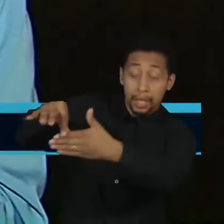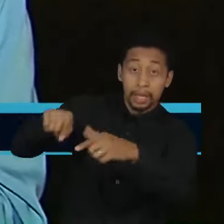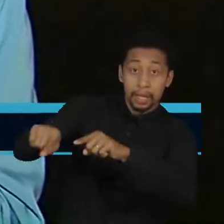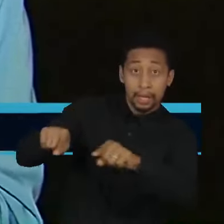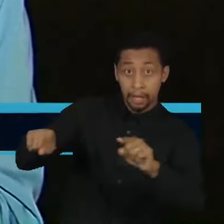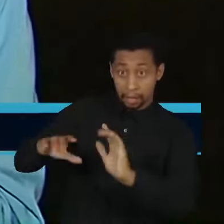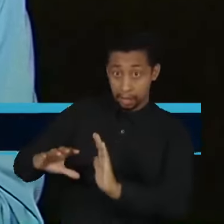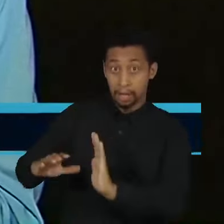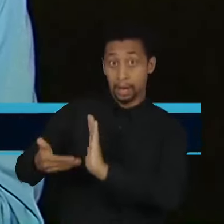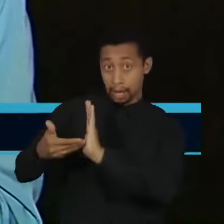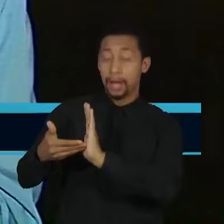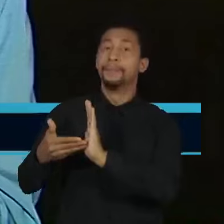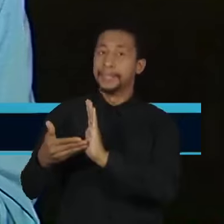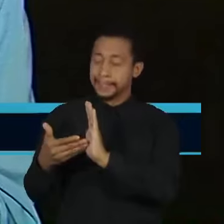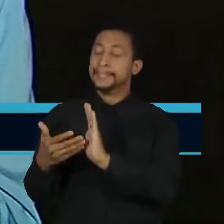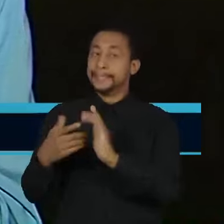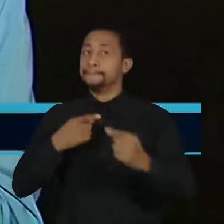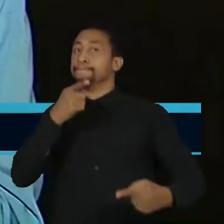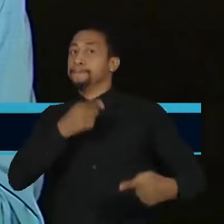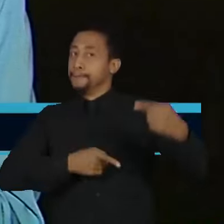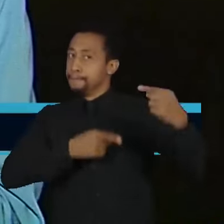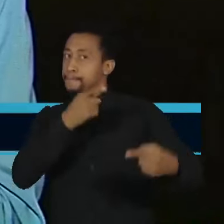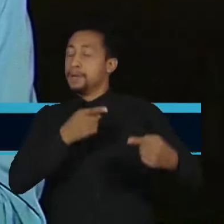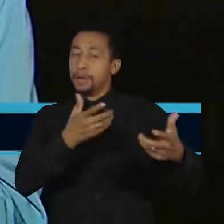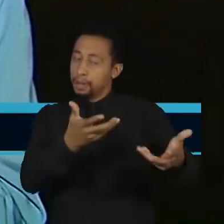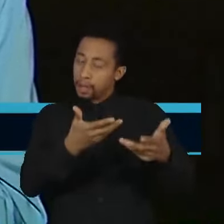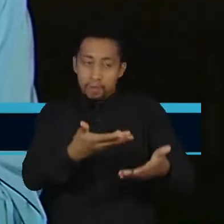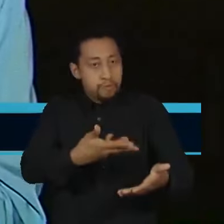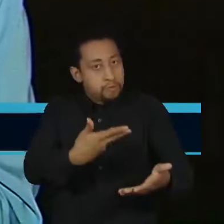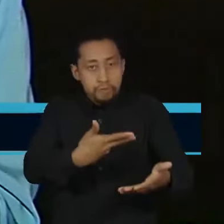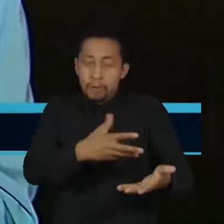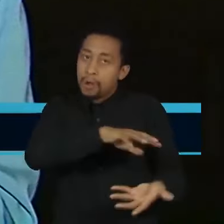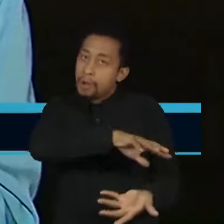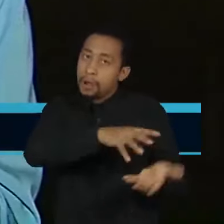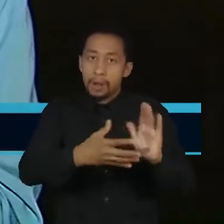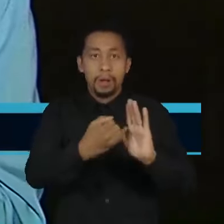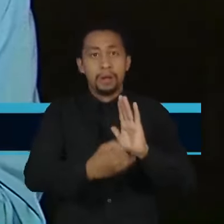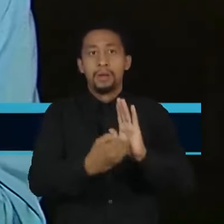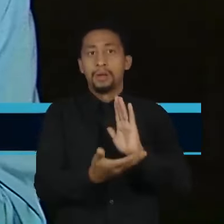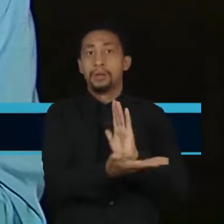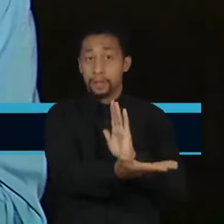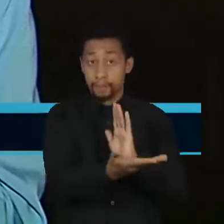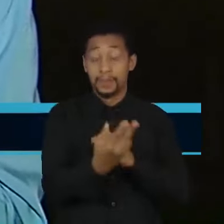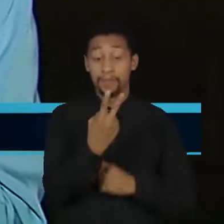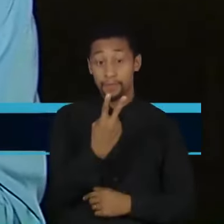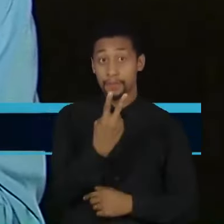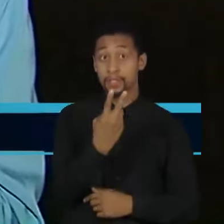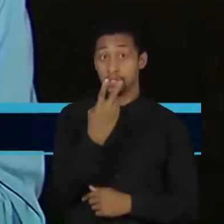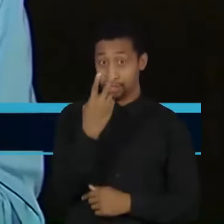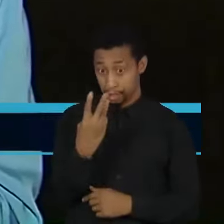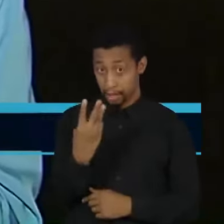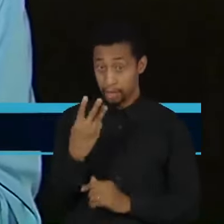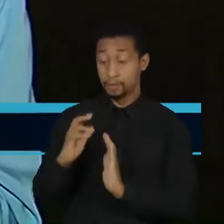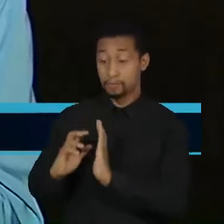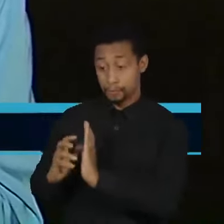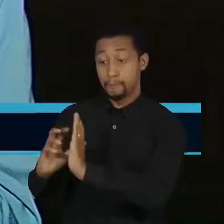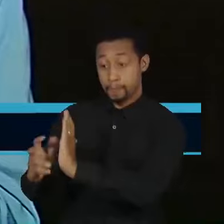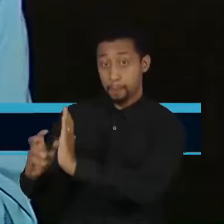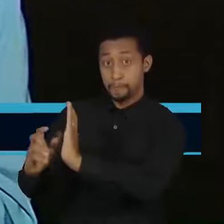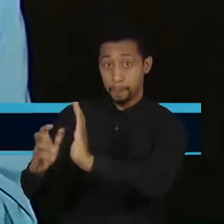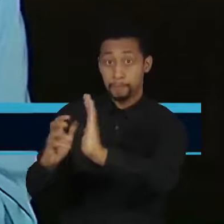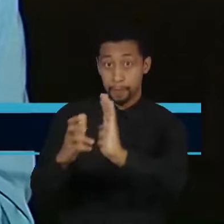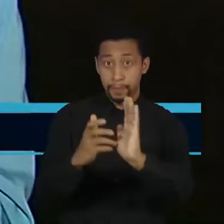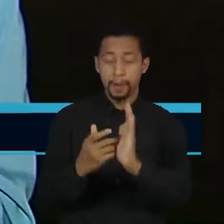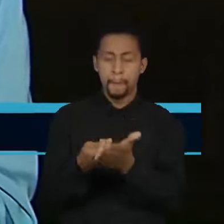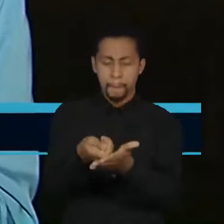nos debates sobre a regulamentação da reforma tributária 23 frentes parlamentares divulgaram agora um apelo